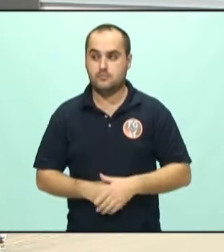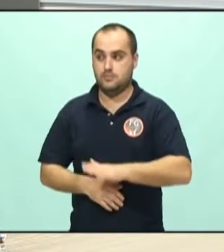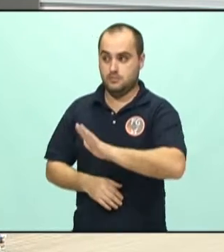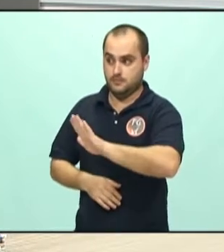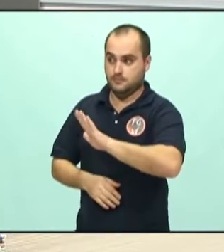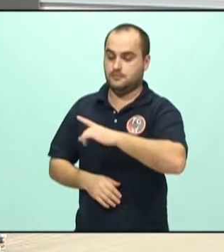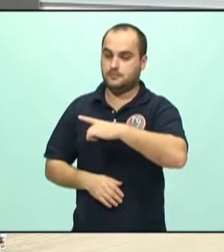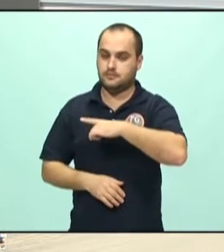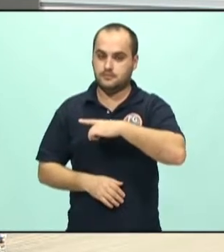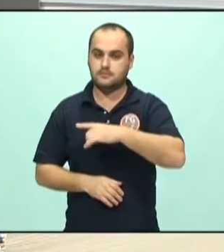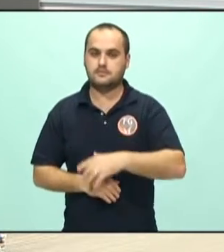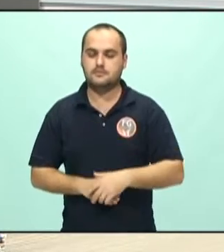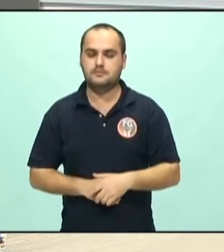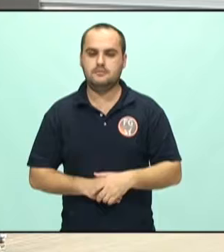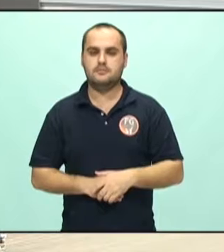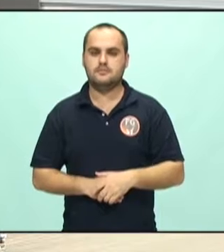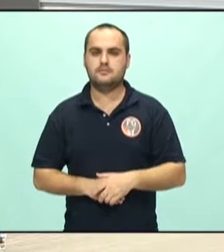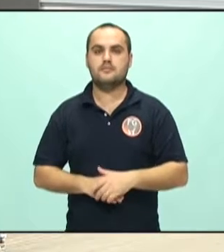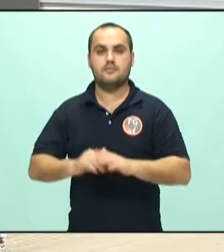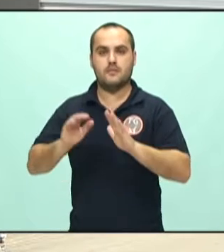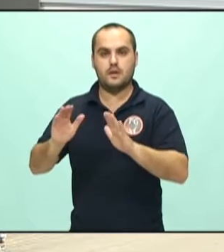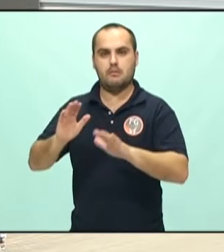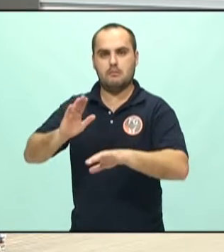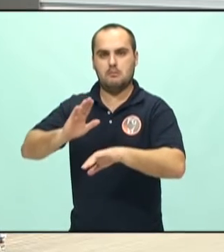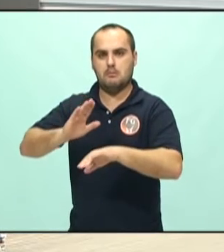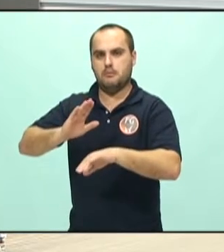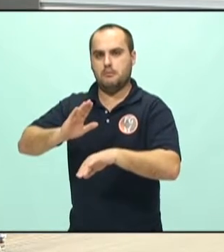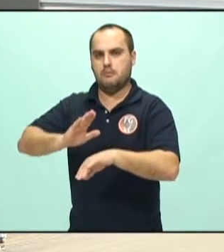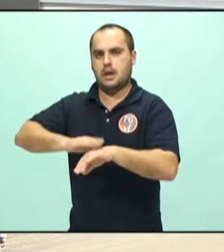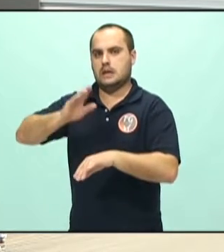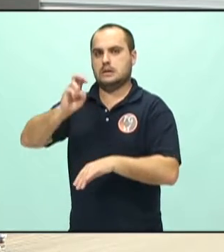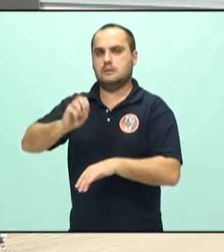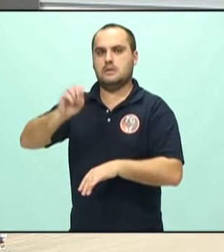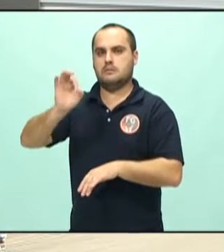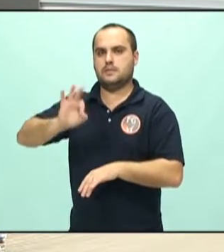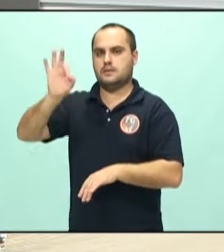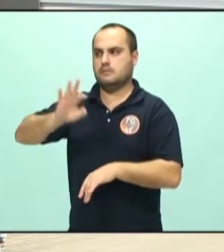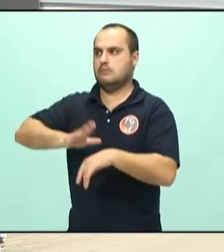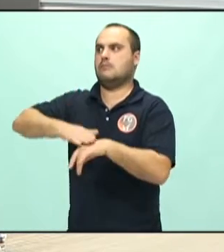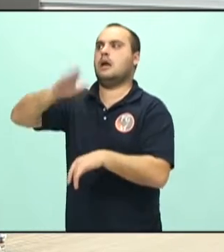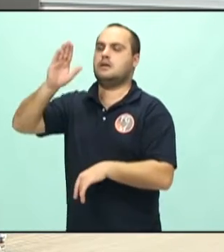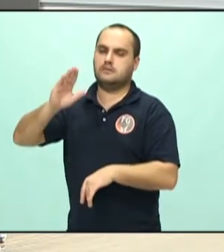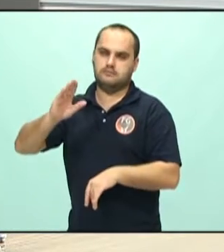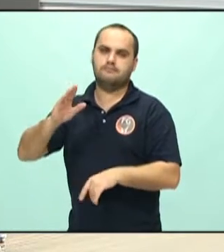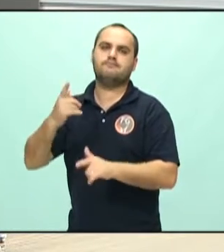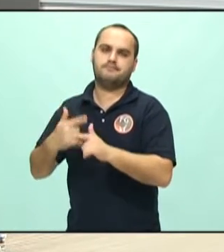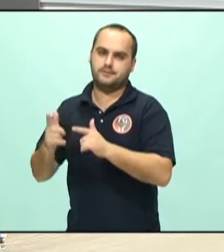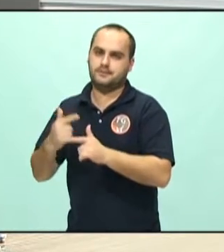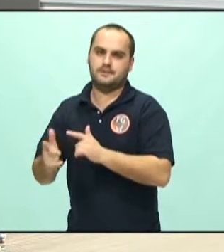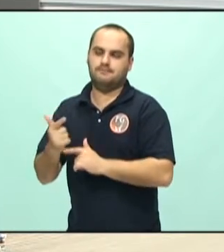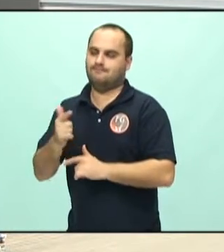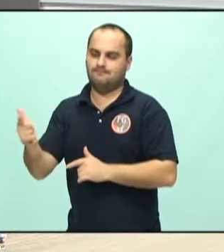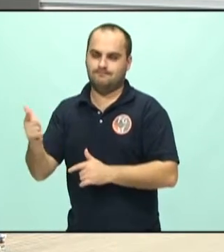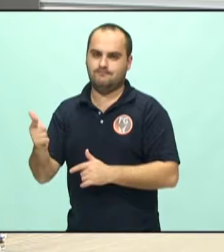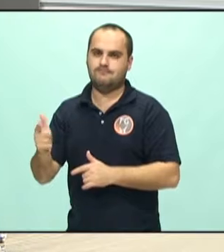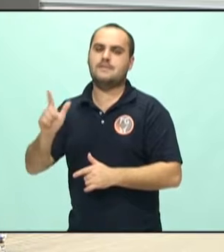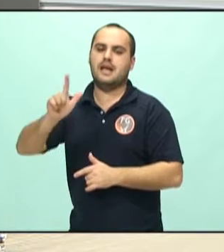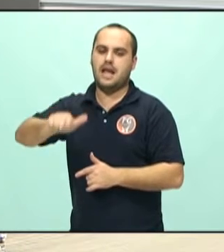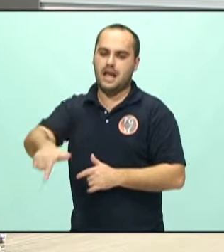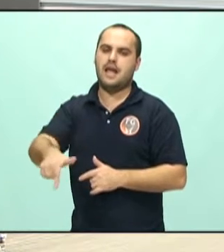mais da metade está irregular é mais da metade das residências então é um número preocupante né